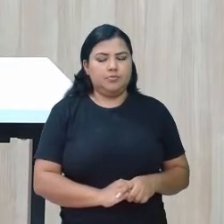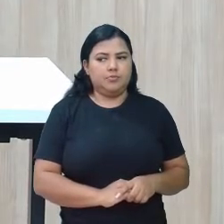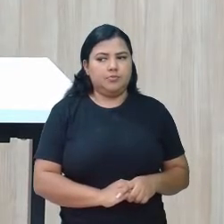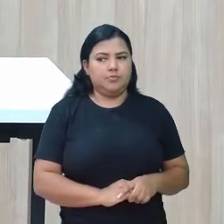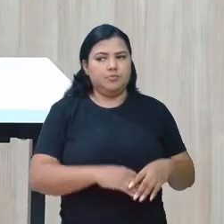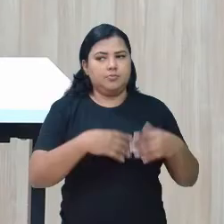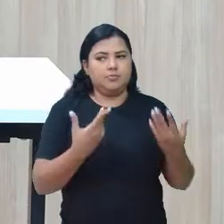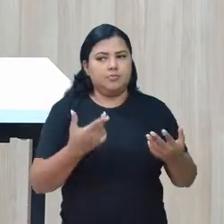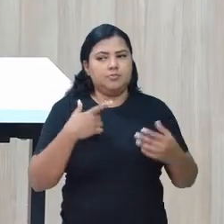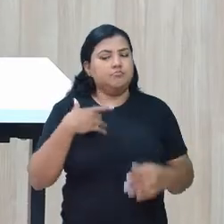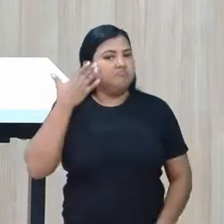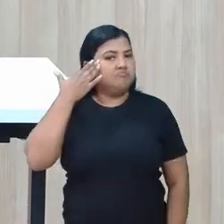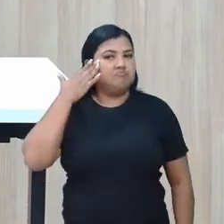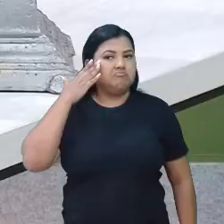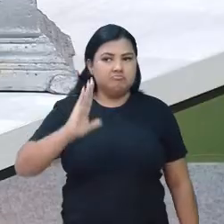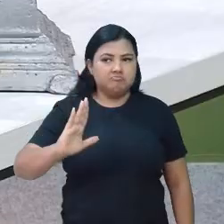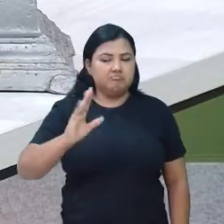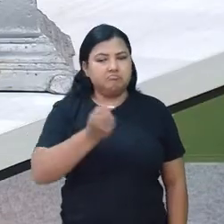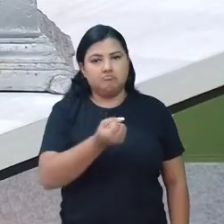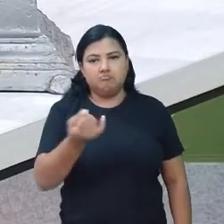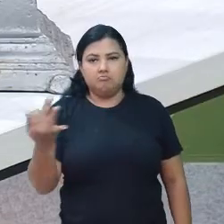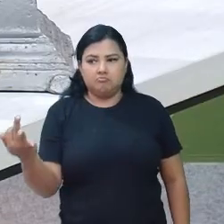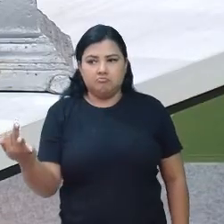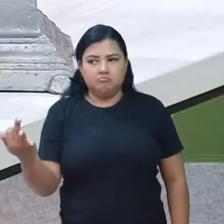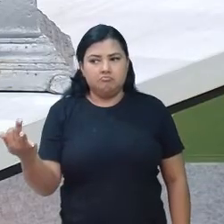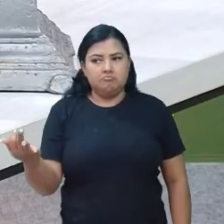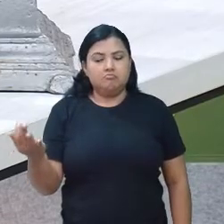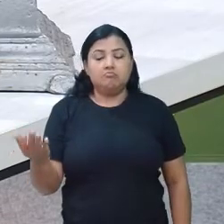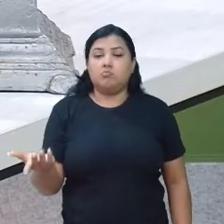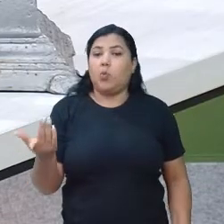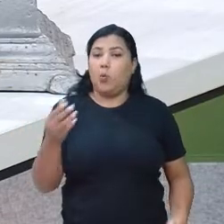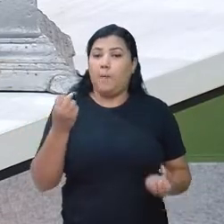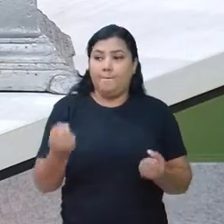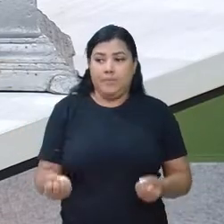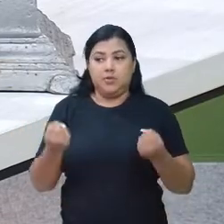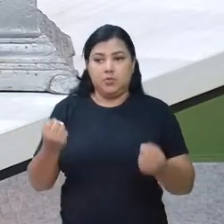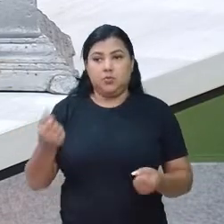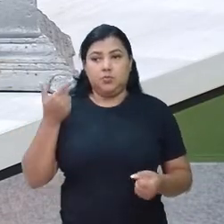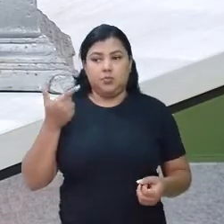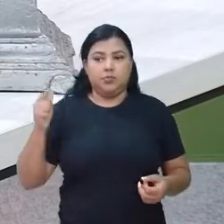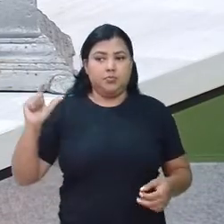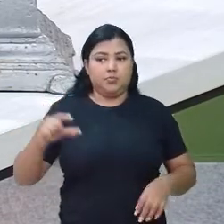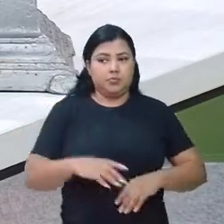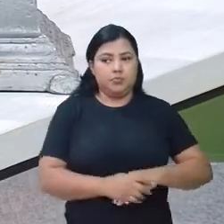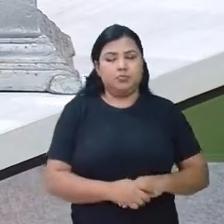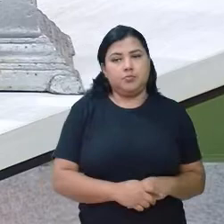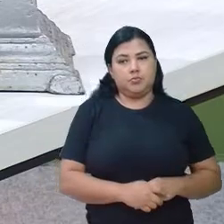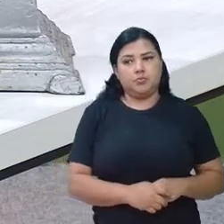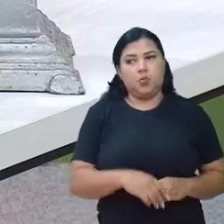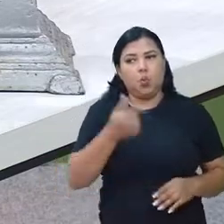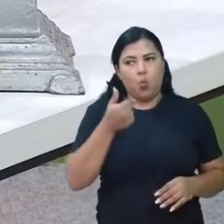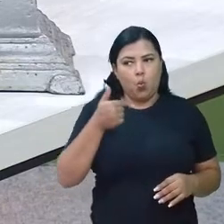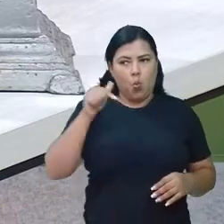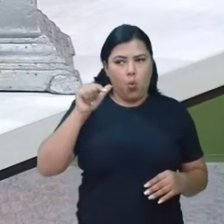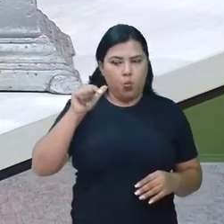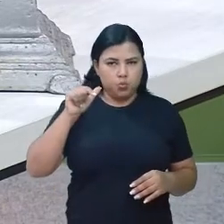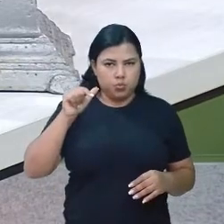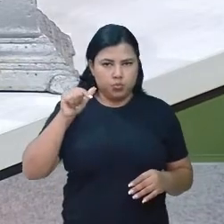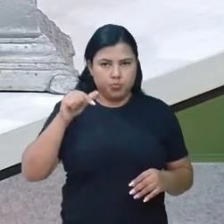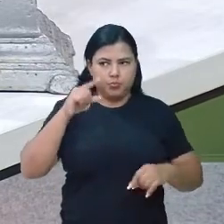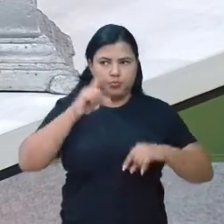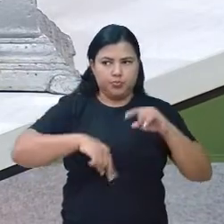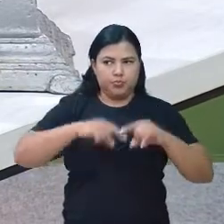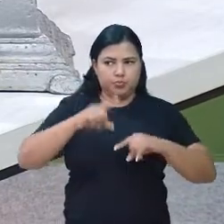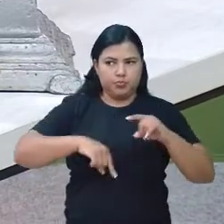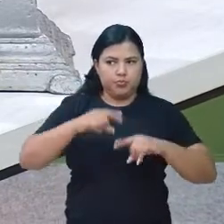que eu desconheço o peso deles. Observe que do outro lado eu vou ter um outro objeto igual a